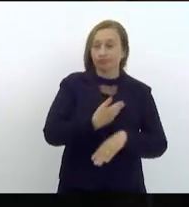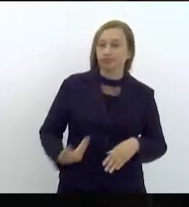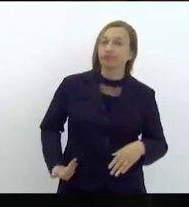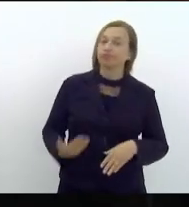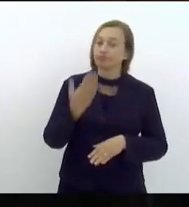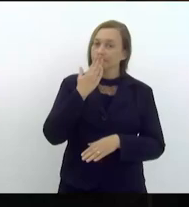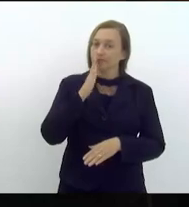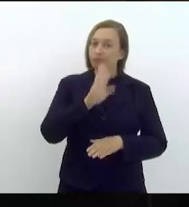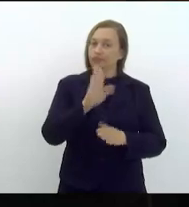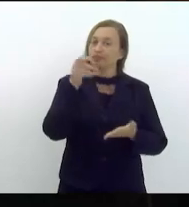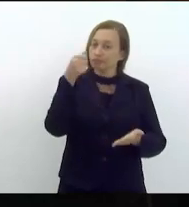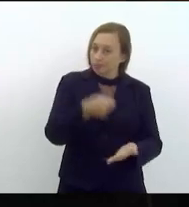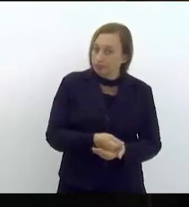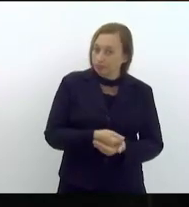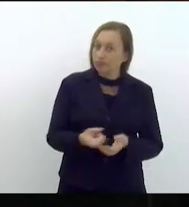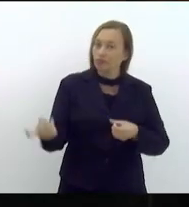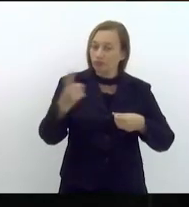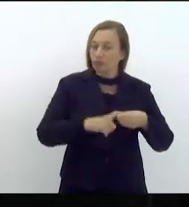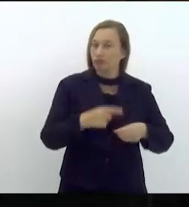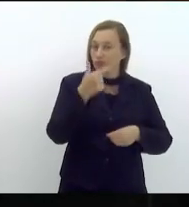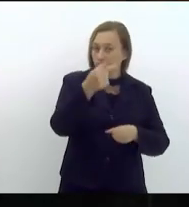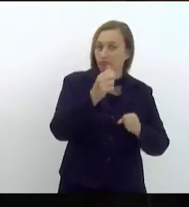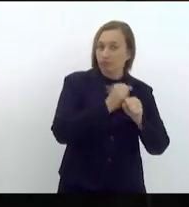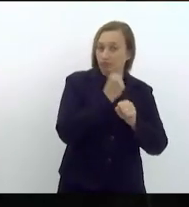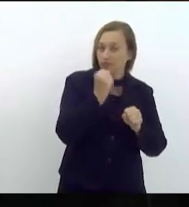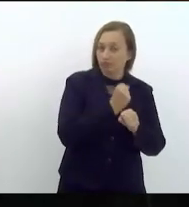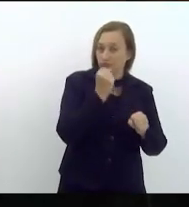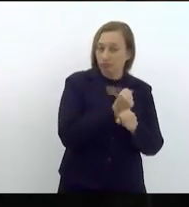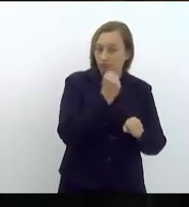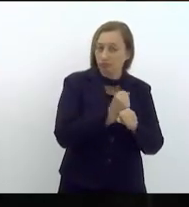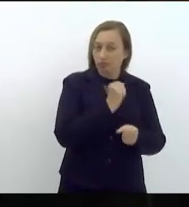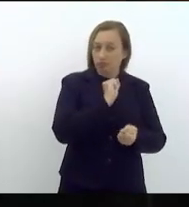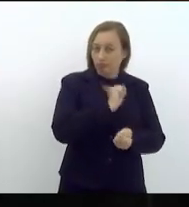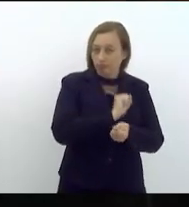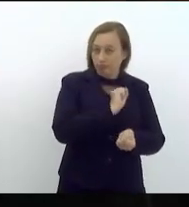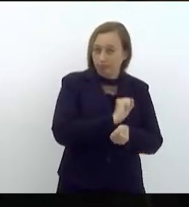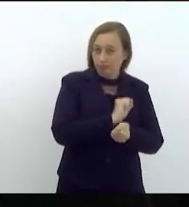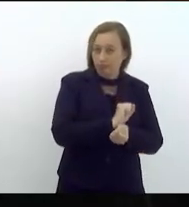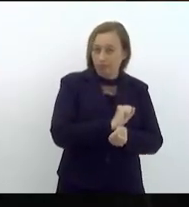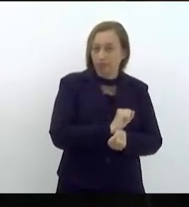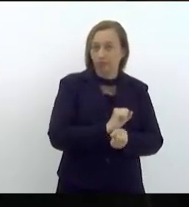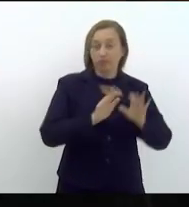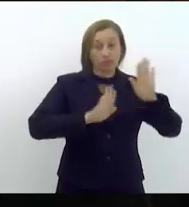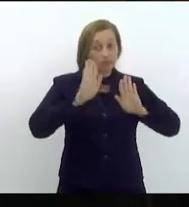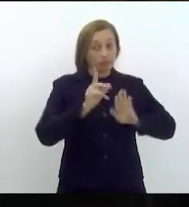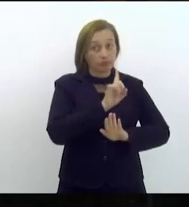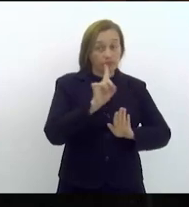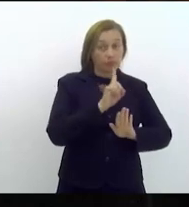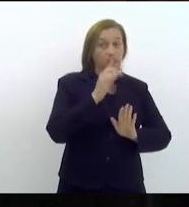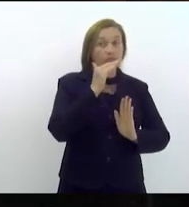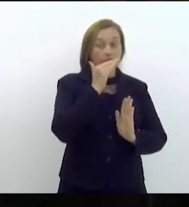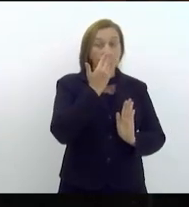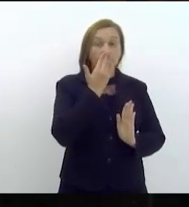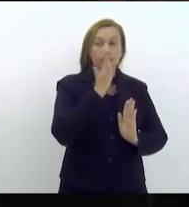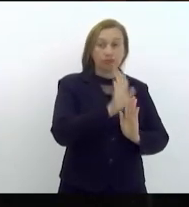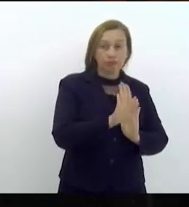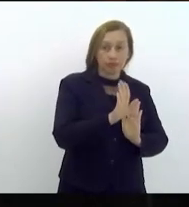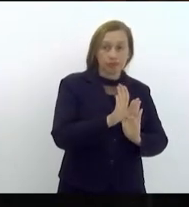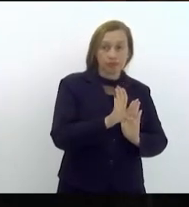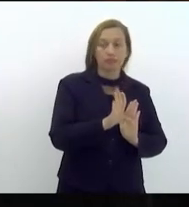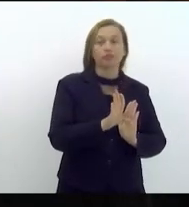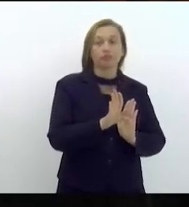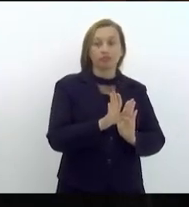promessas retome com as sete obras que estão paralisadas e nem listadas foram na nossa cidade mas foram prometidas em campanha e foram